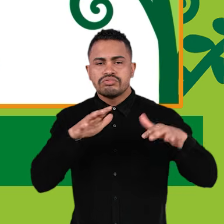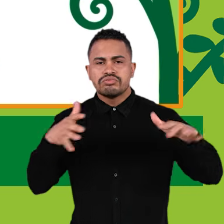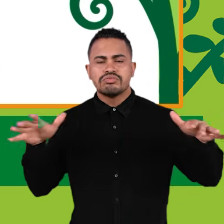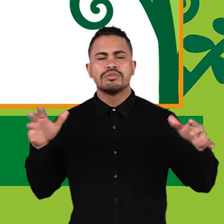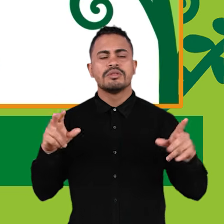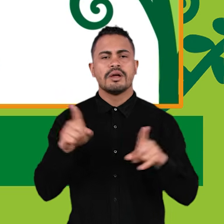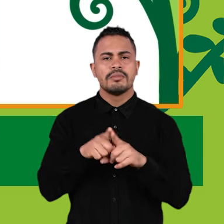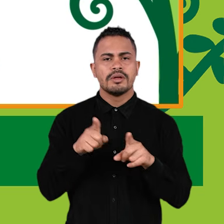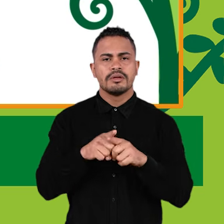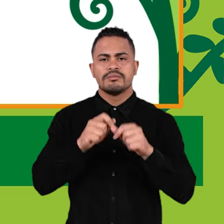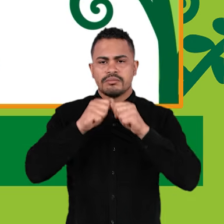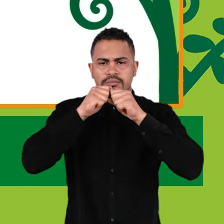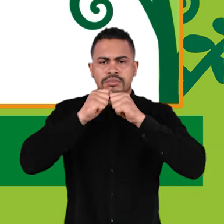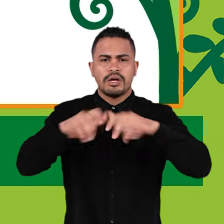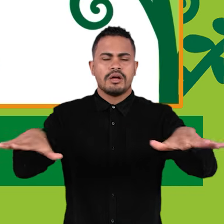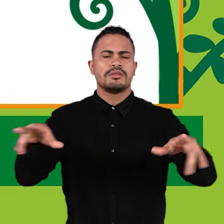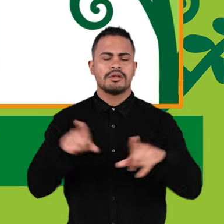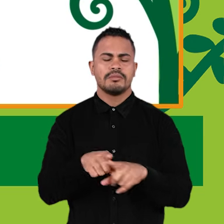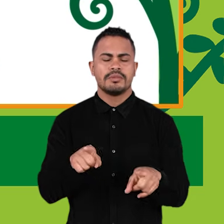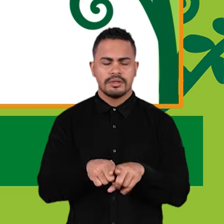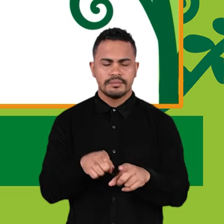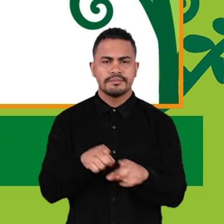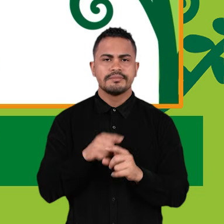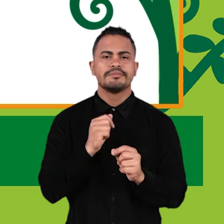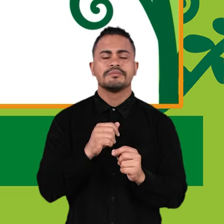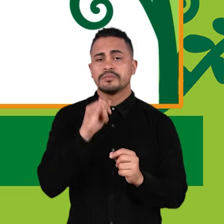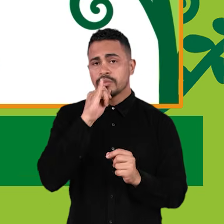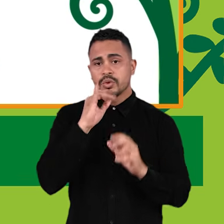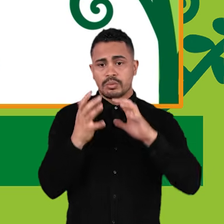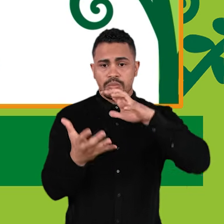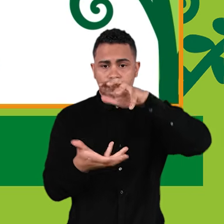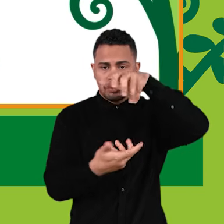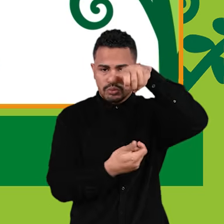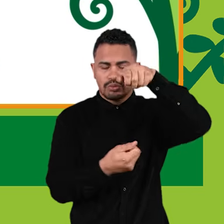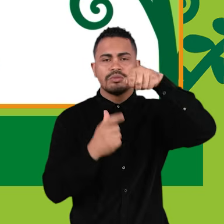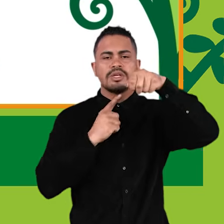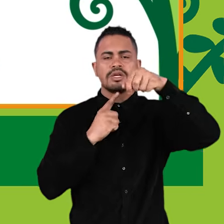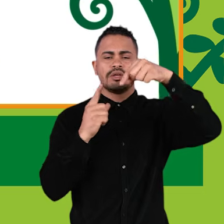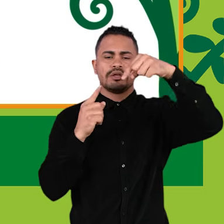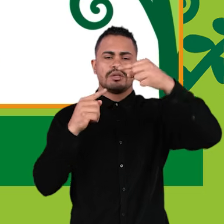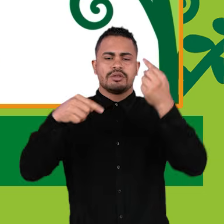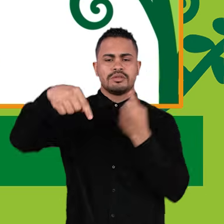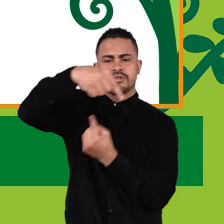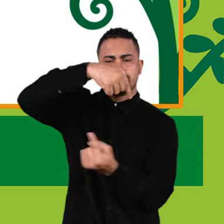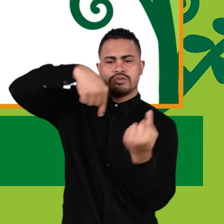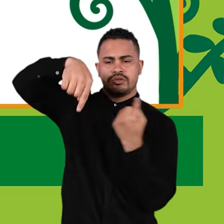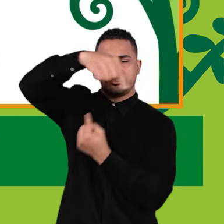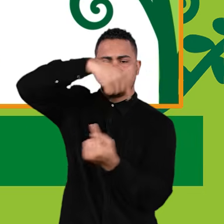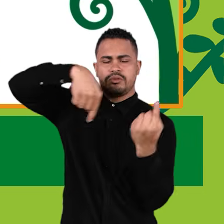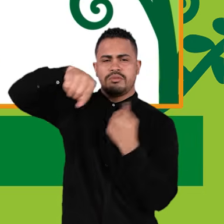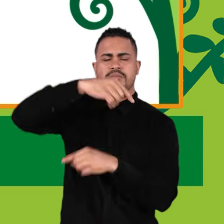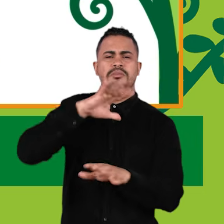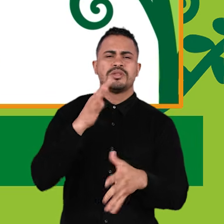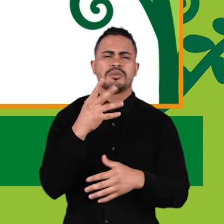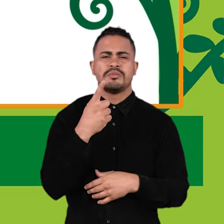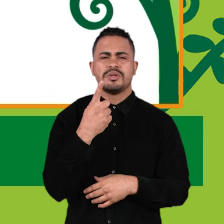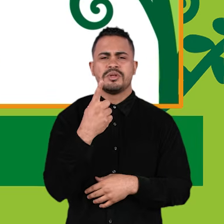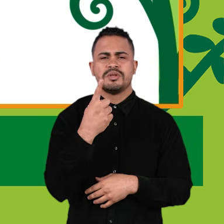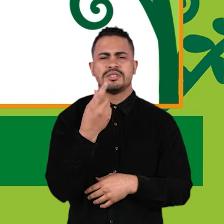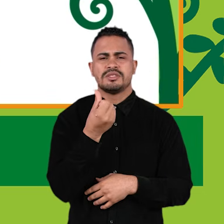para distribuir essa matéria, essa energia. Então, se você tem um planeta girando ali, né, numa velocidade de mais ou